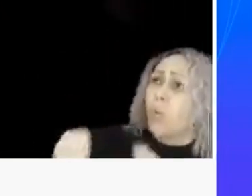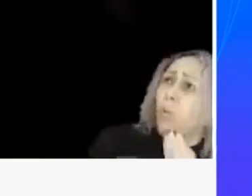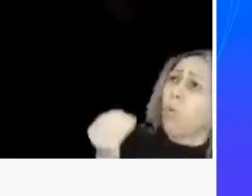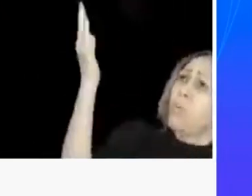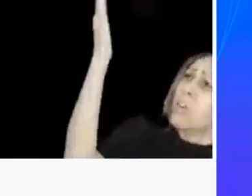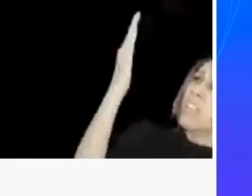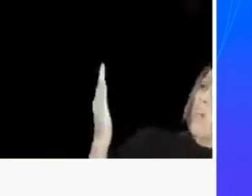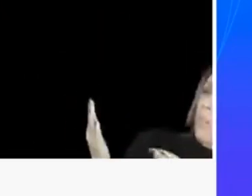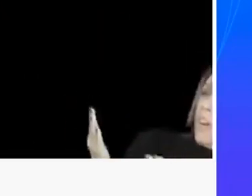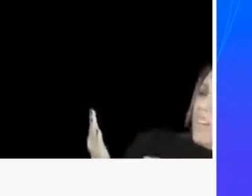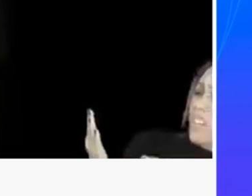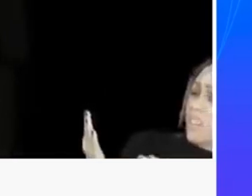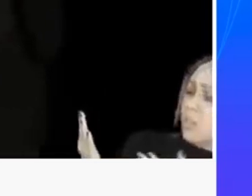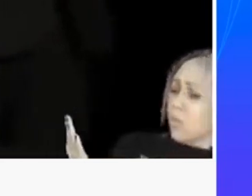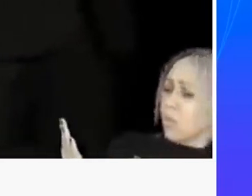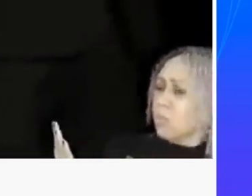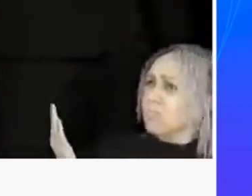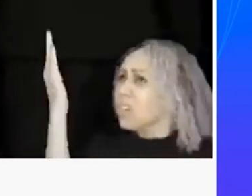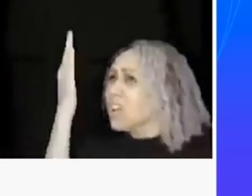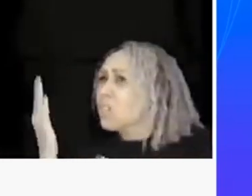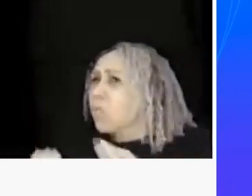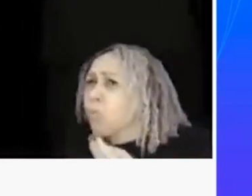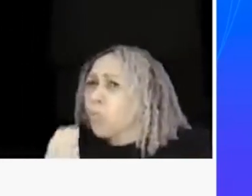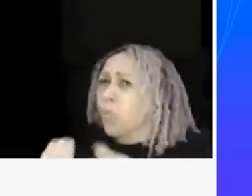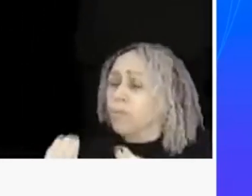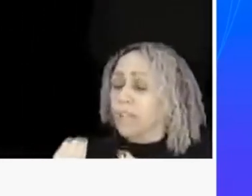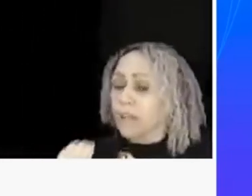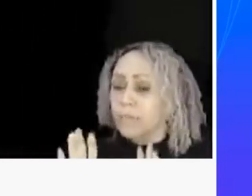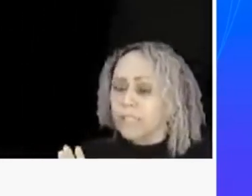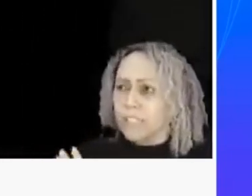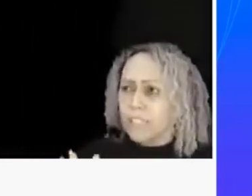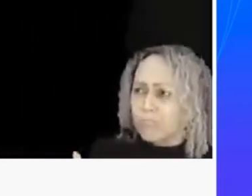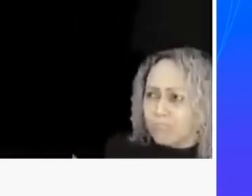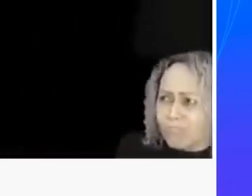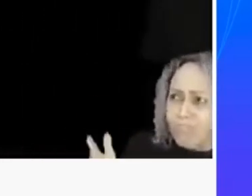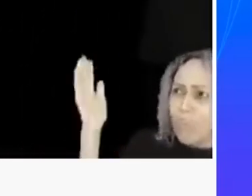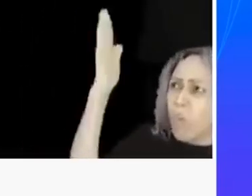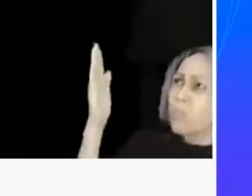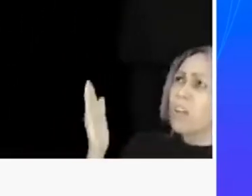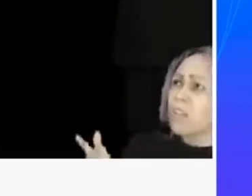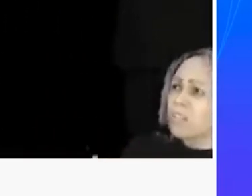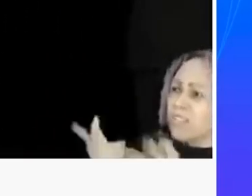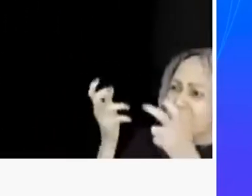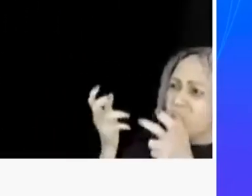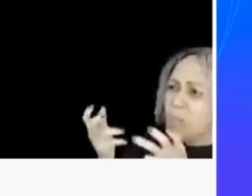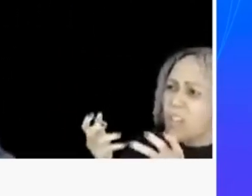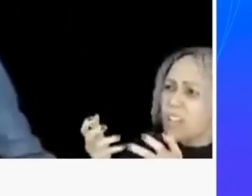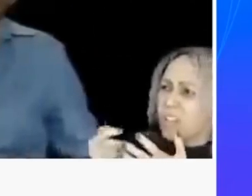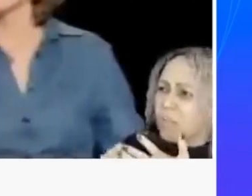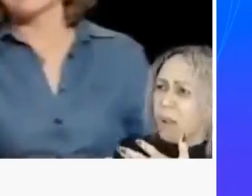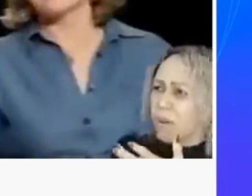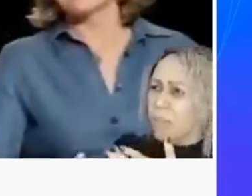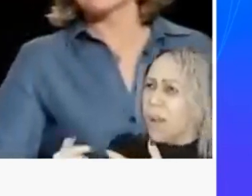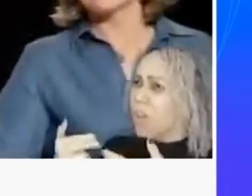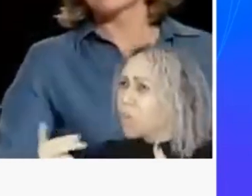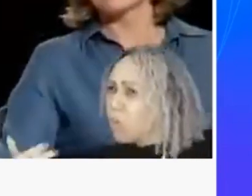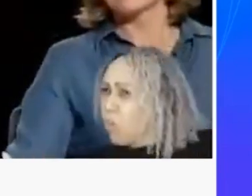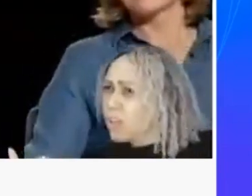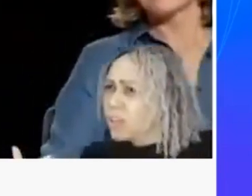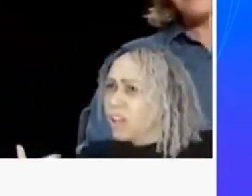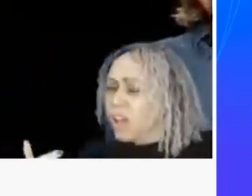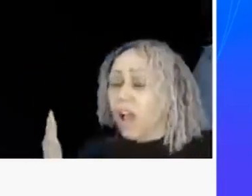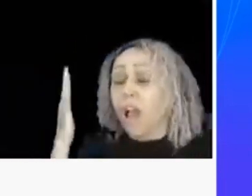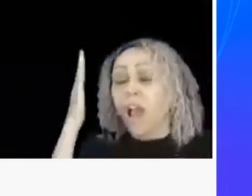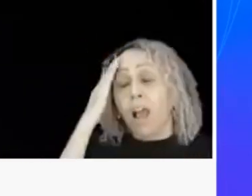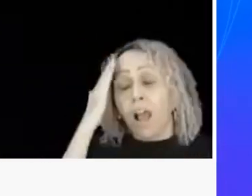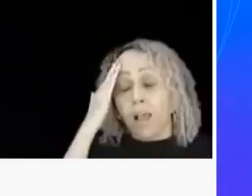alto foi essa questão da fome, foi o choro do Lula, a hora que ele pegou para falar disso. Ele foi aplaudido de pé, todo mundo se